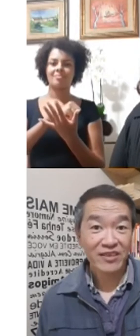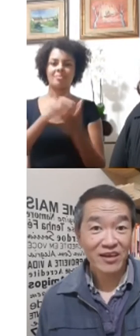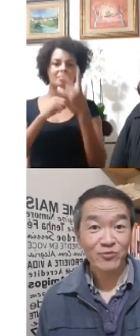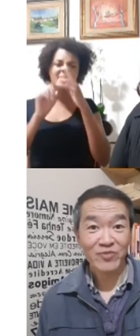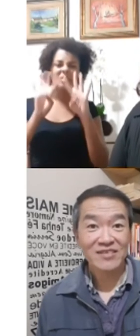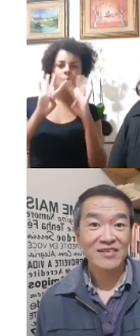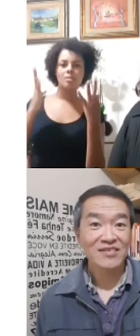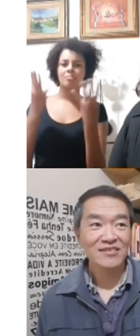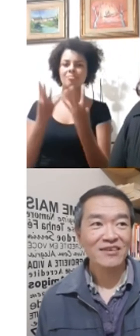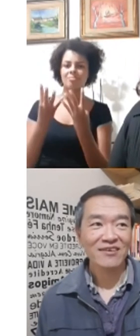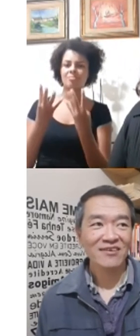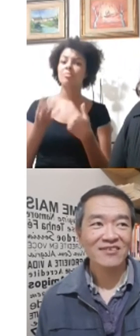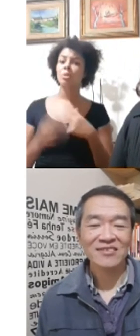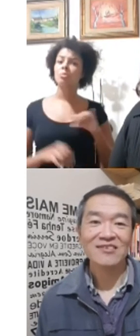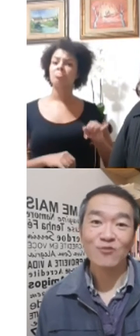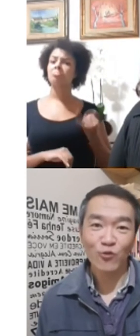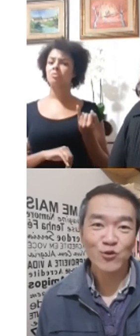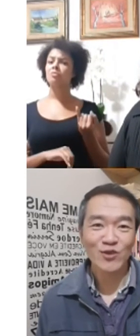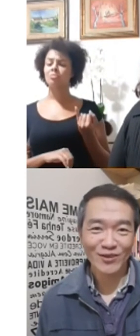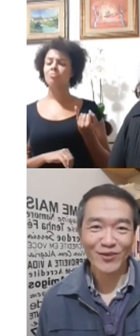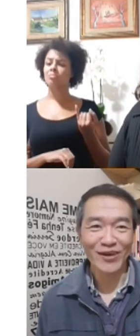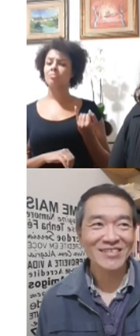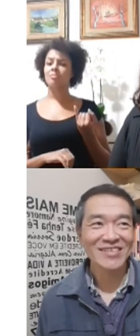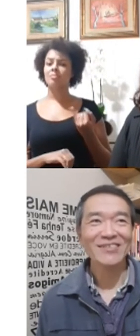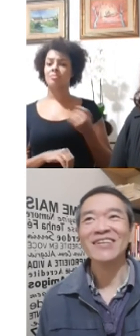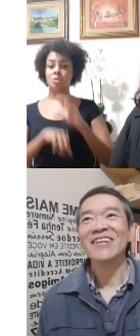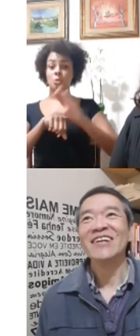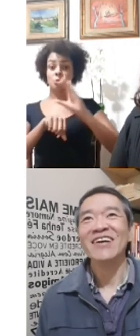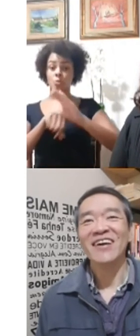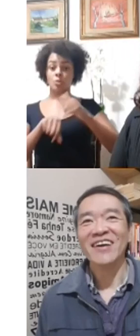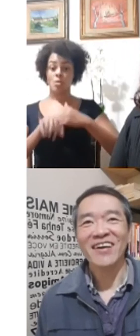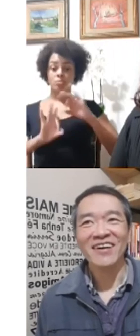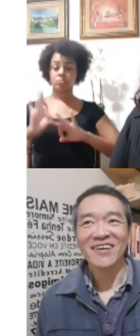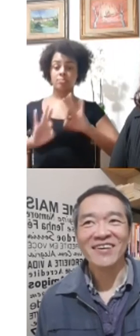Eu tenho aproveitado bastante, né? Esse curso que eu estou fazendo.